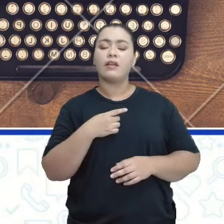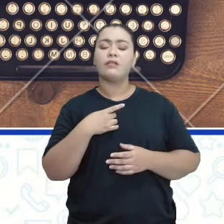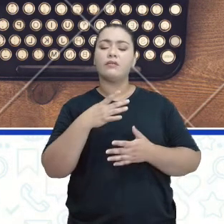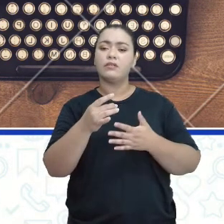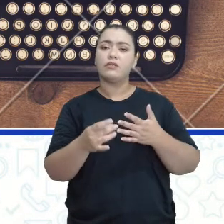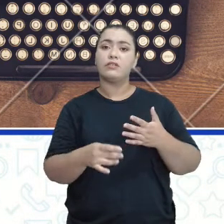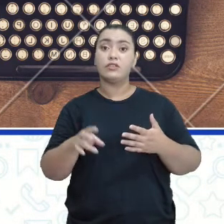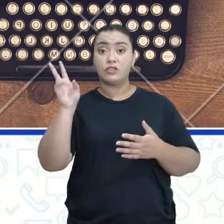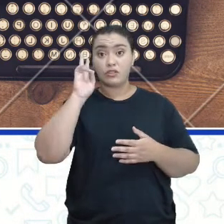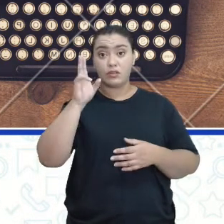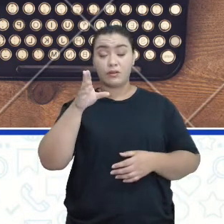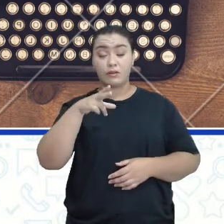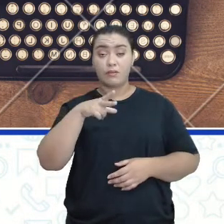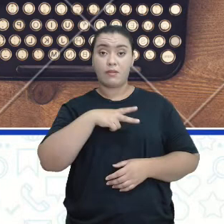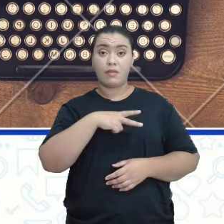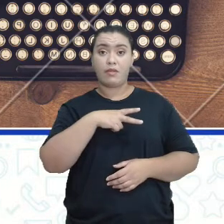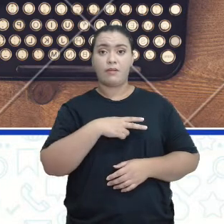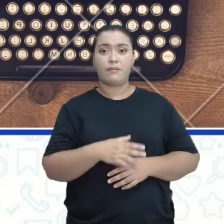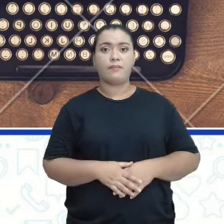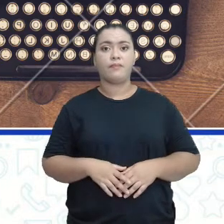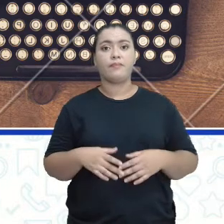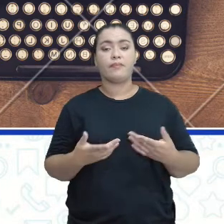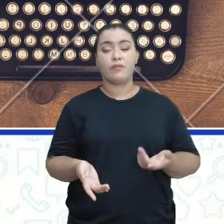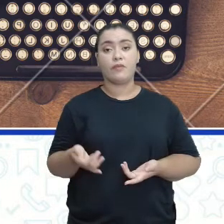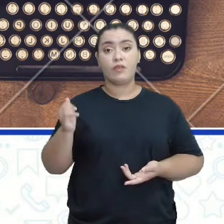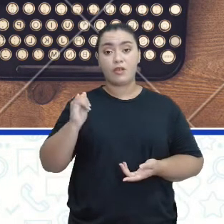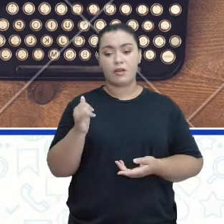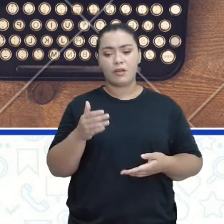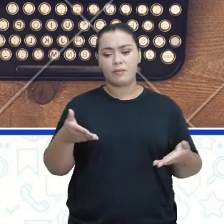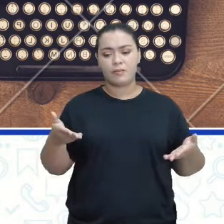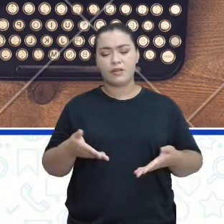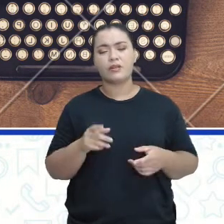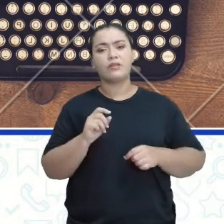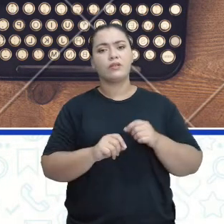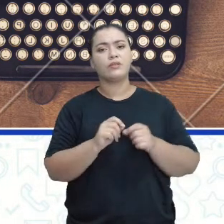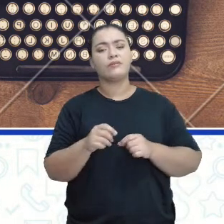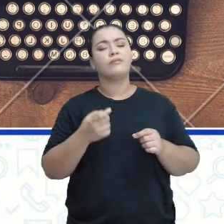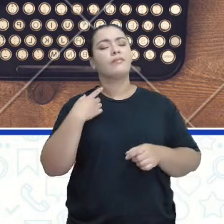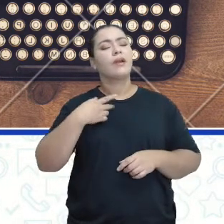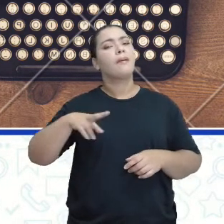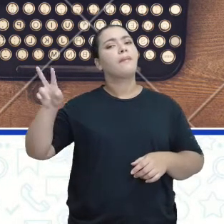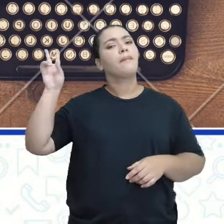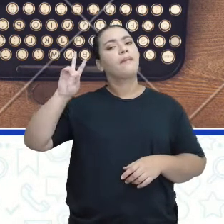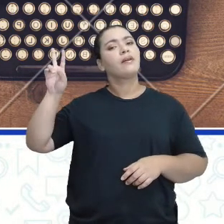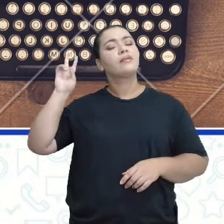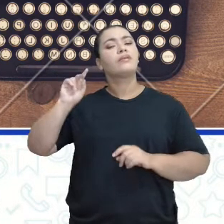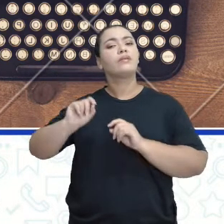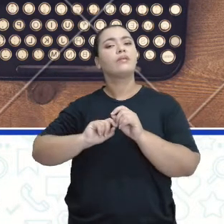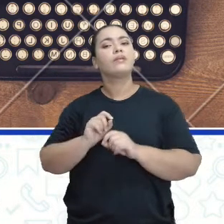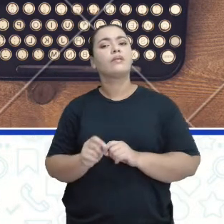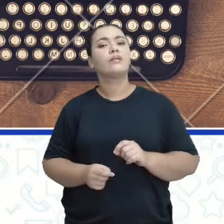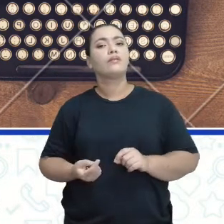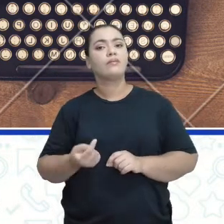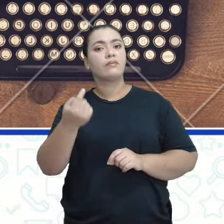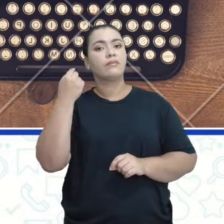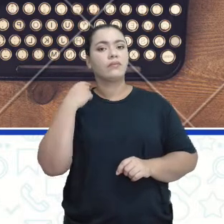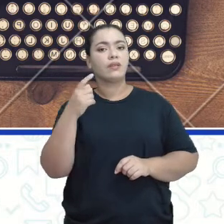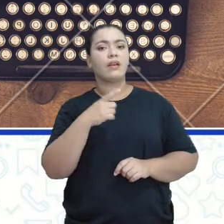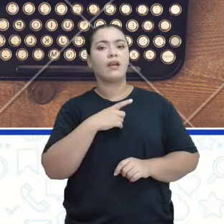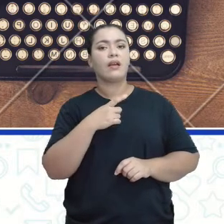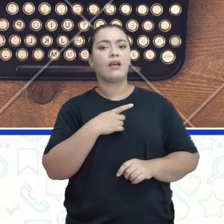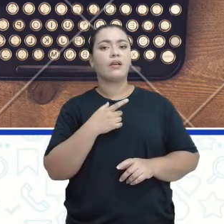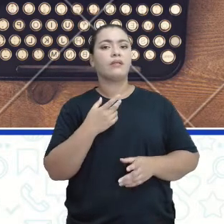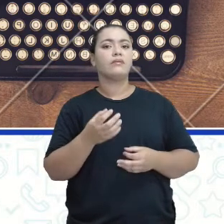narrador comumente se coloca no tempo presente e, ao olhar para trás, o seu passado nada mais é do que uma